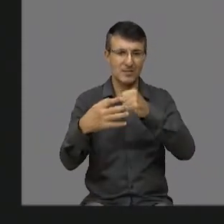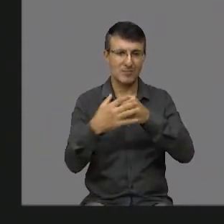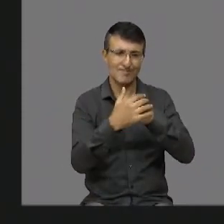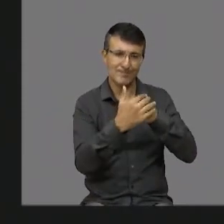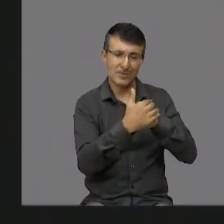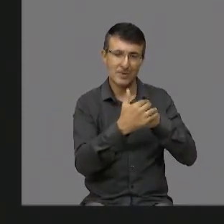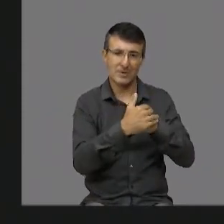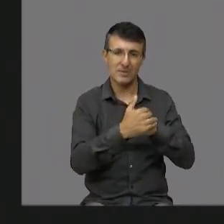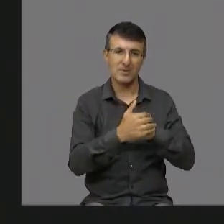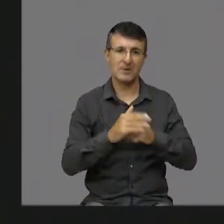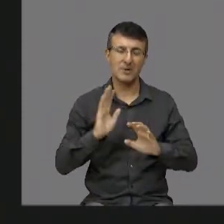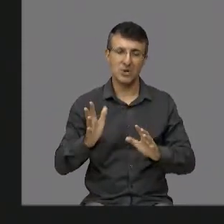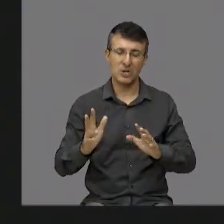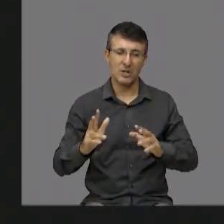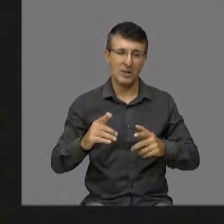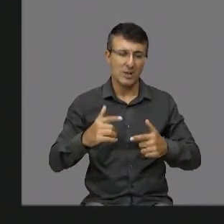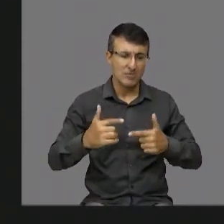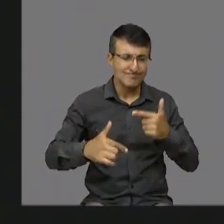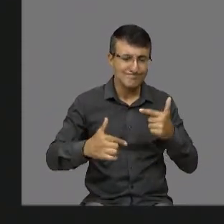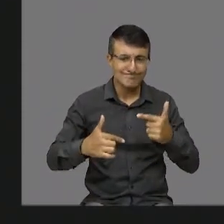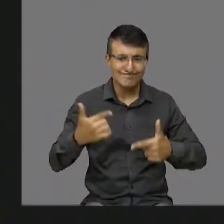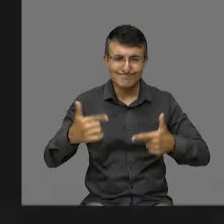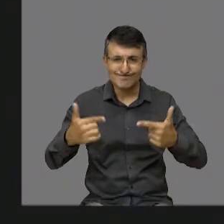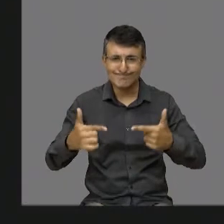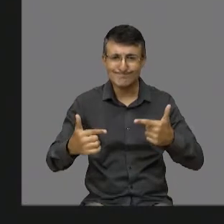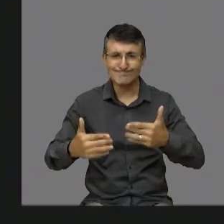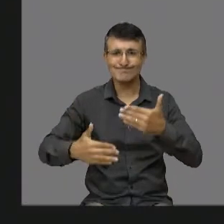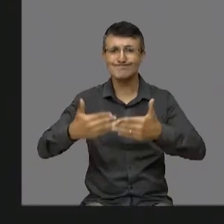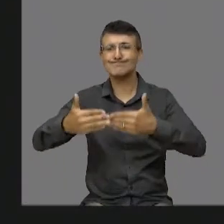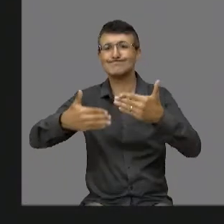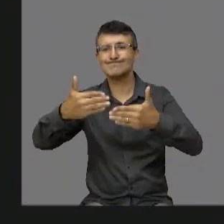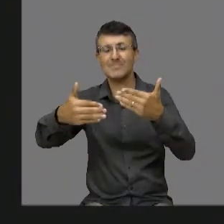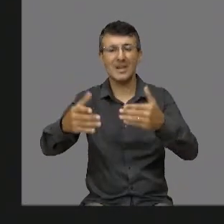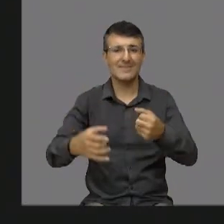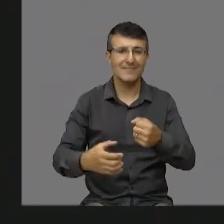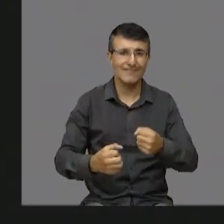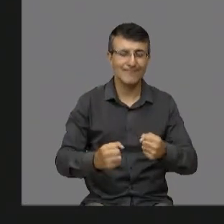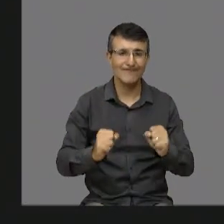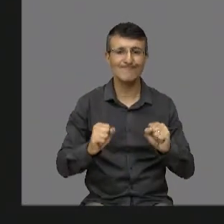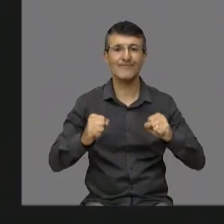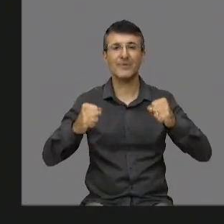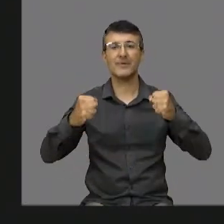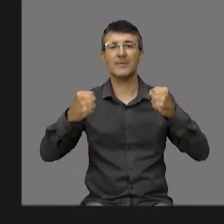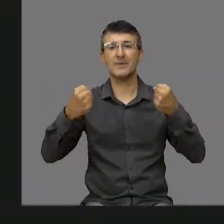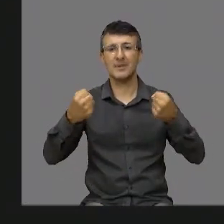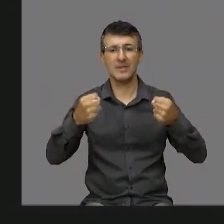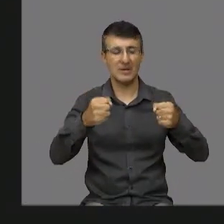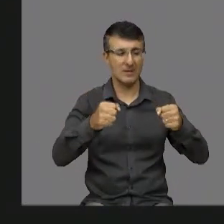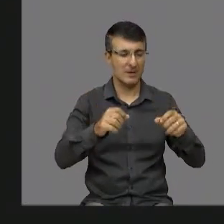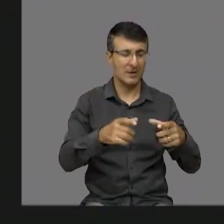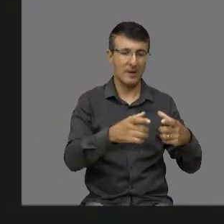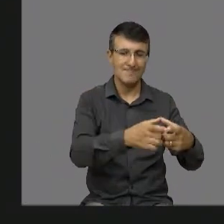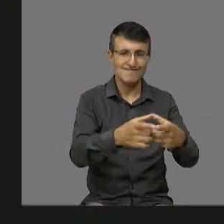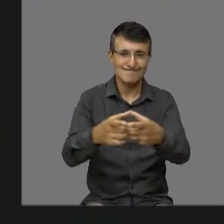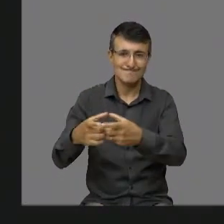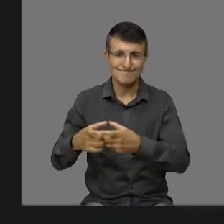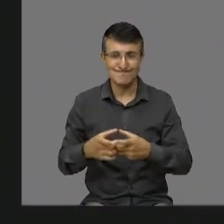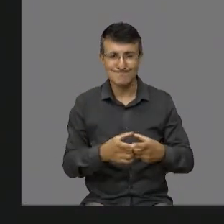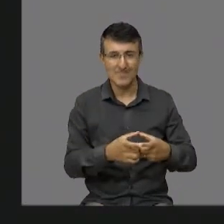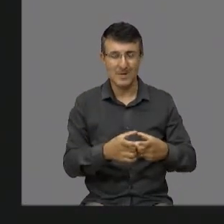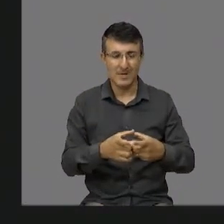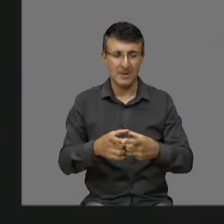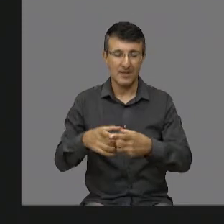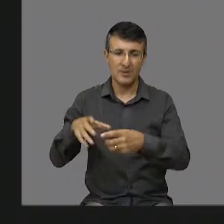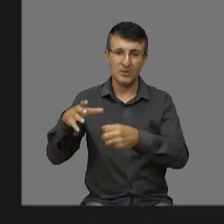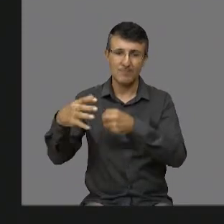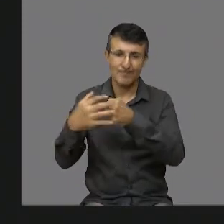já sendo discutida essa rede, mas cada vez mais esse fortalecimento dessa rede de proteção mesmo à mulher que é vítima da violência, que foi